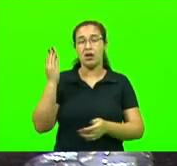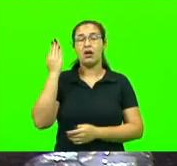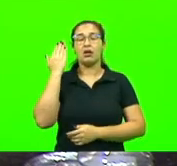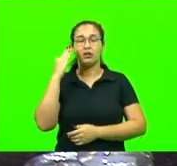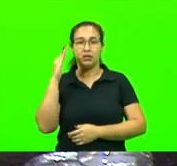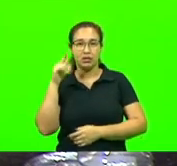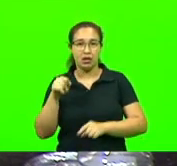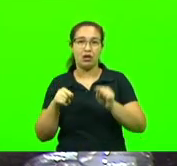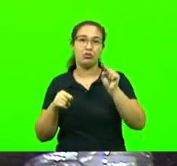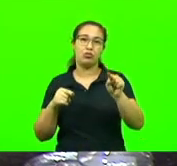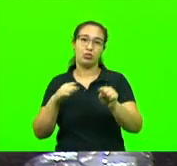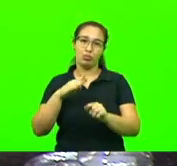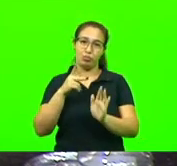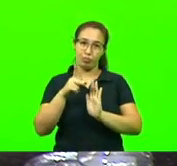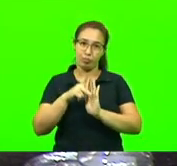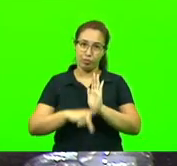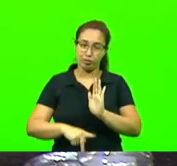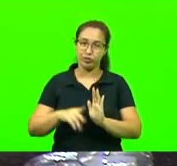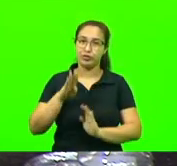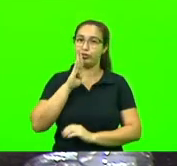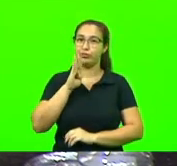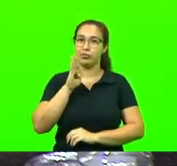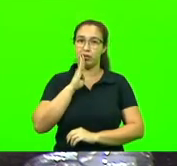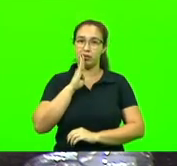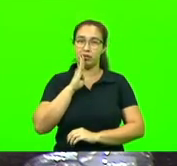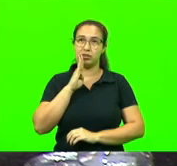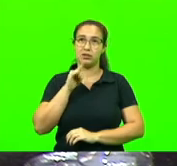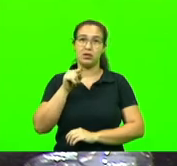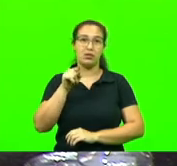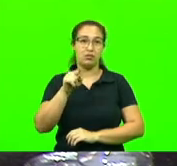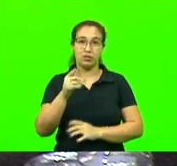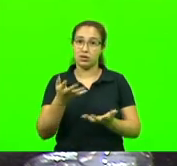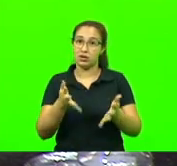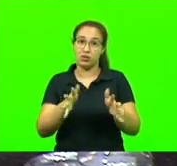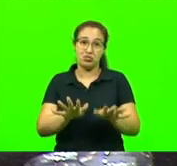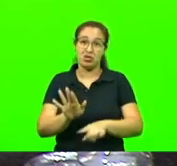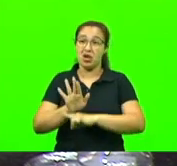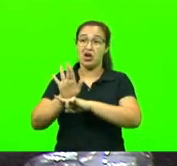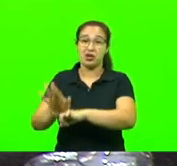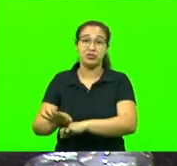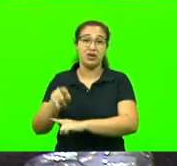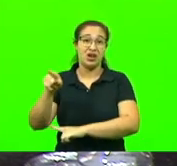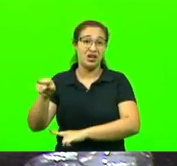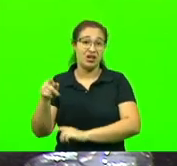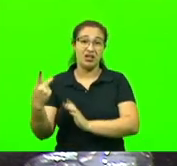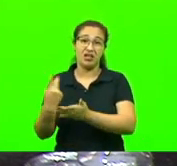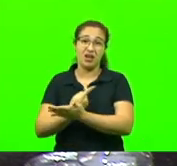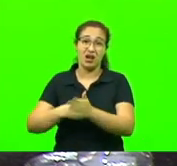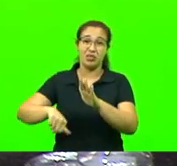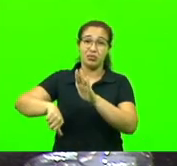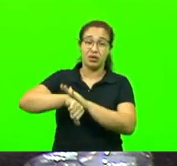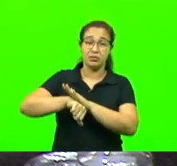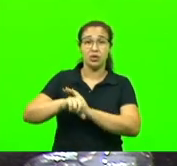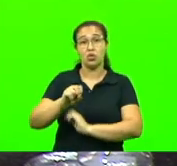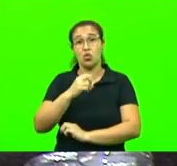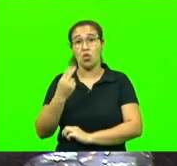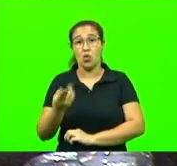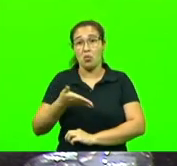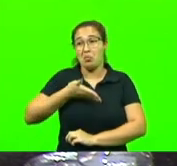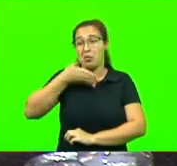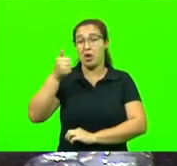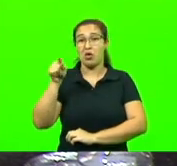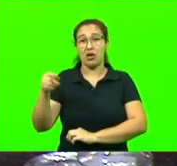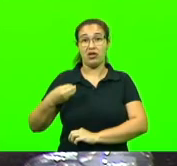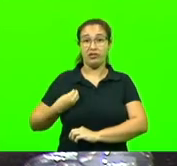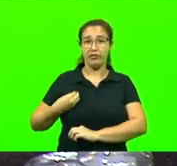seu projeto. Eu entendo que em nenhum momento você quer ajudar vagabundo ou melhorar a situação deles, mas é